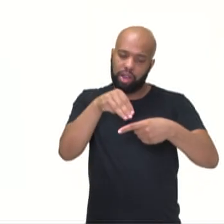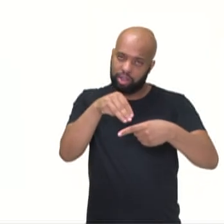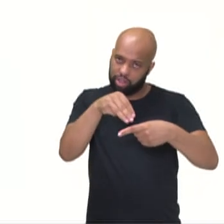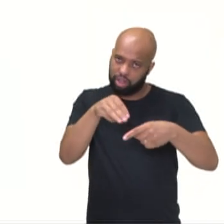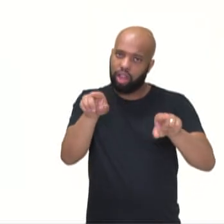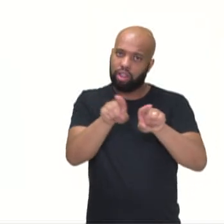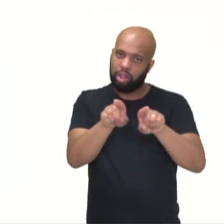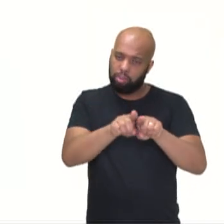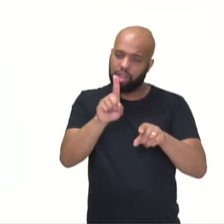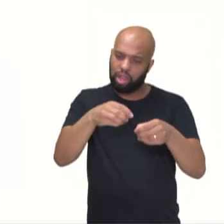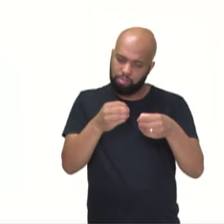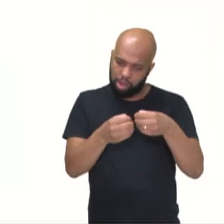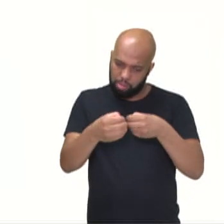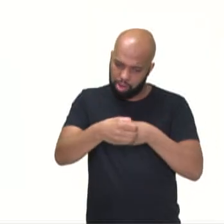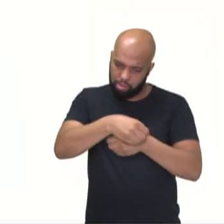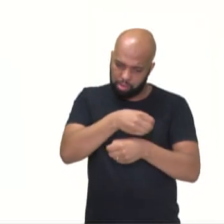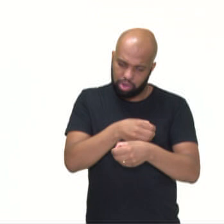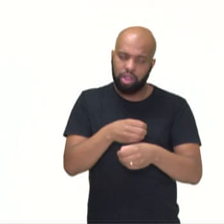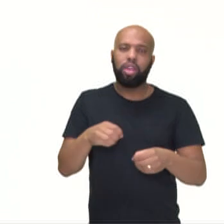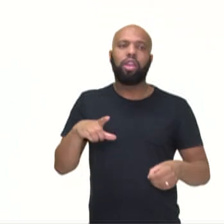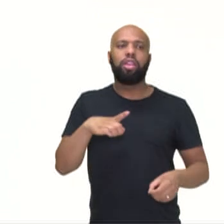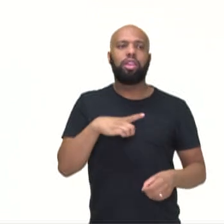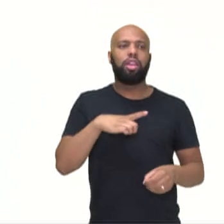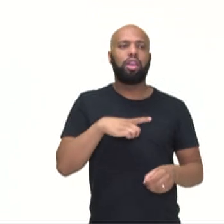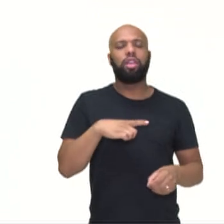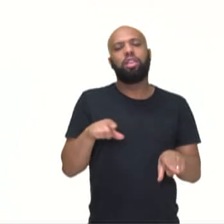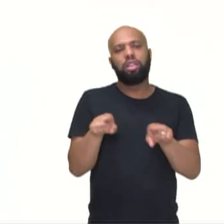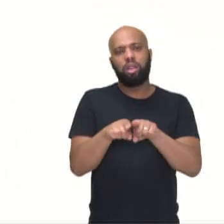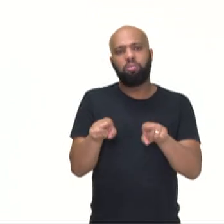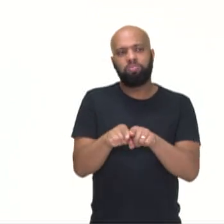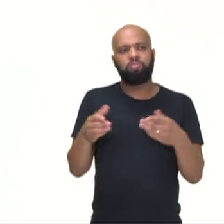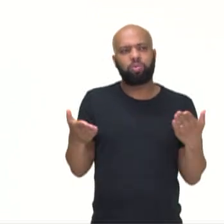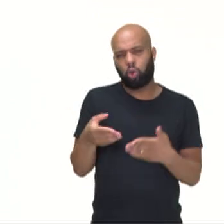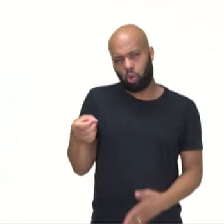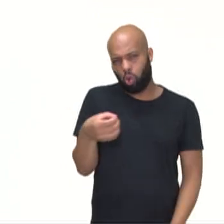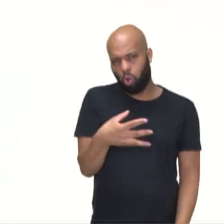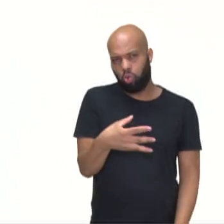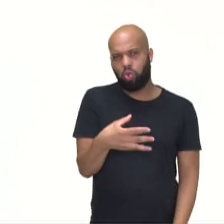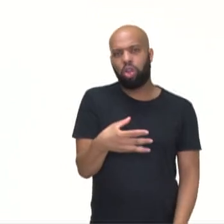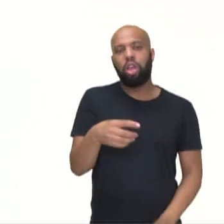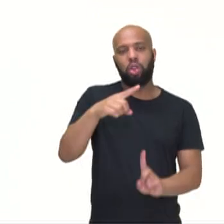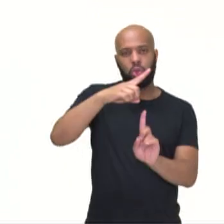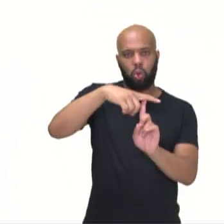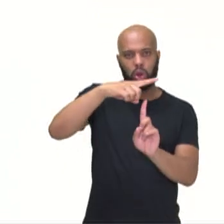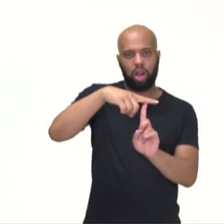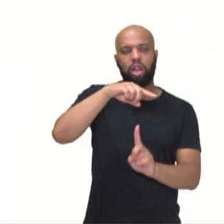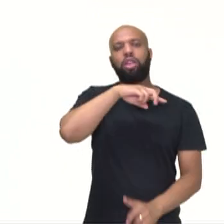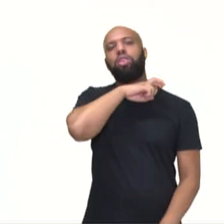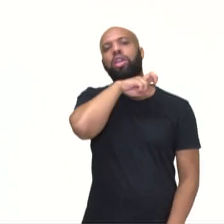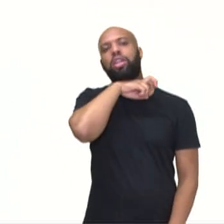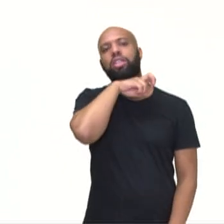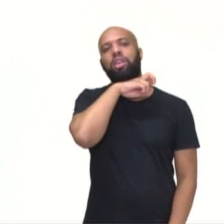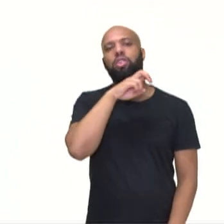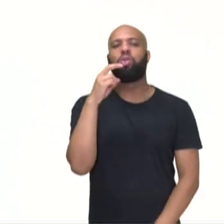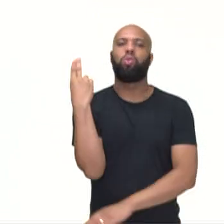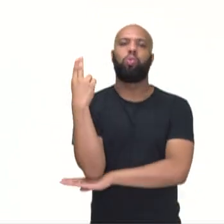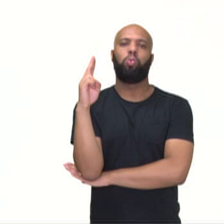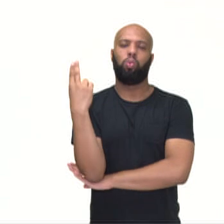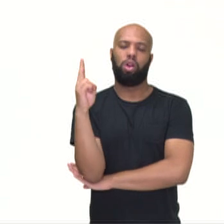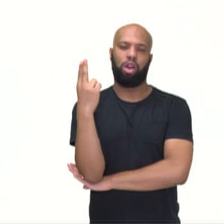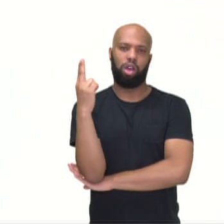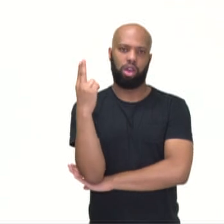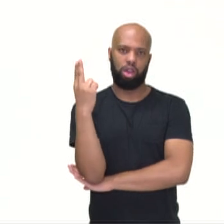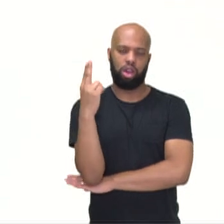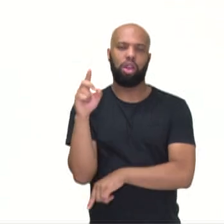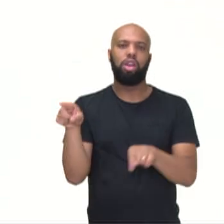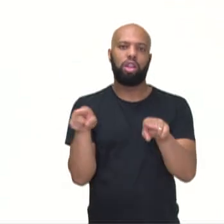região metropolitana, recentemente, não tão recente, mas Toledo, Cascavel, Umuarama